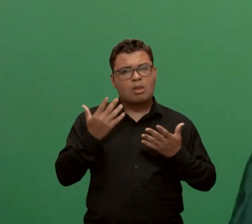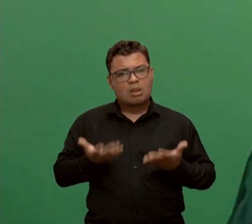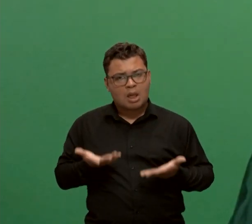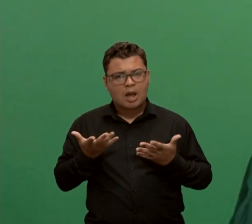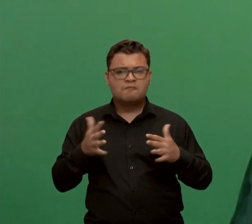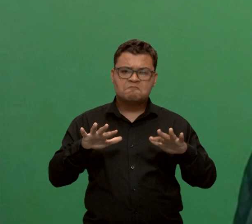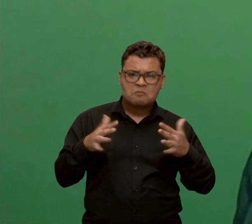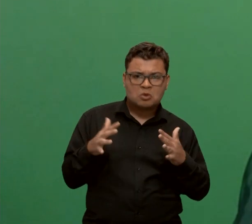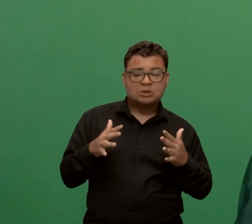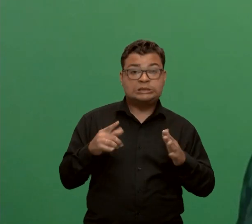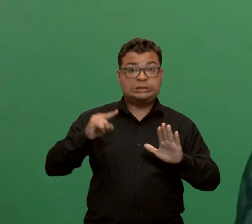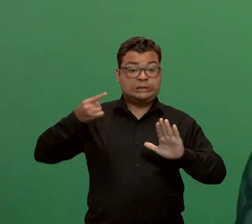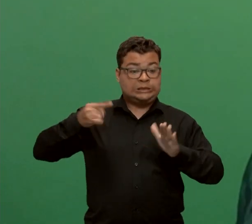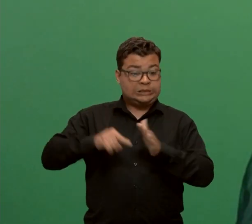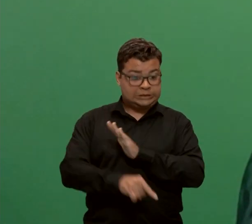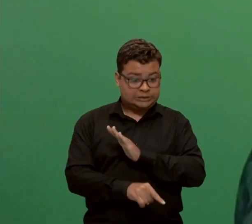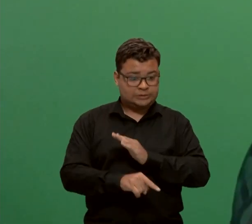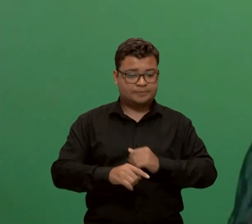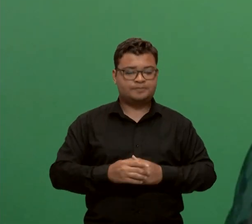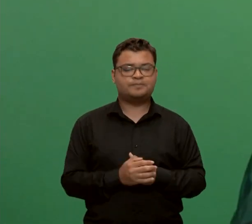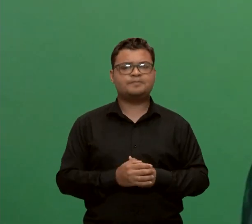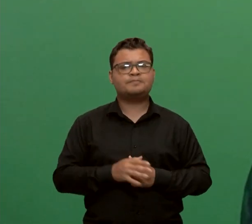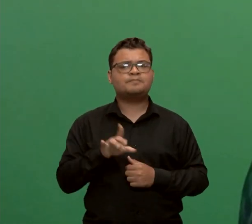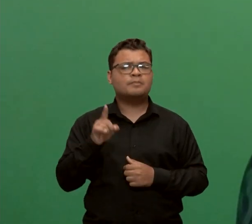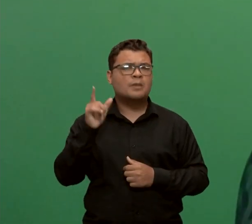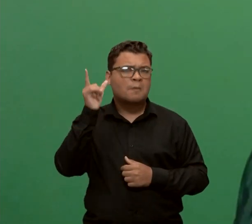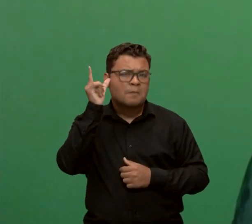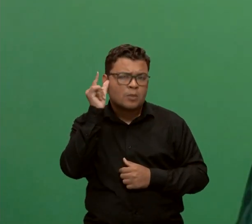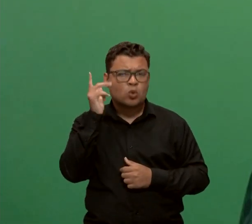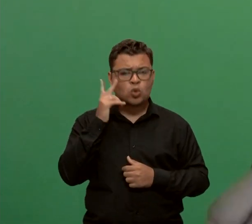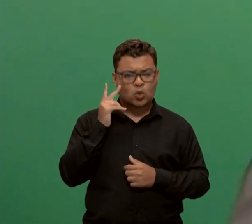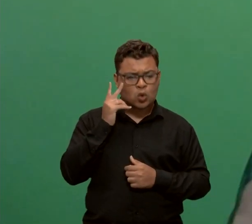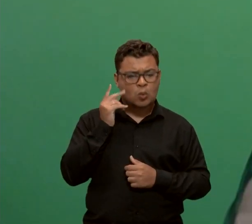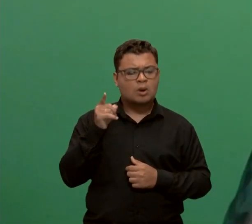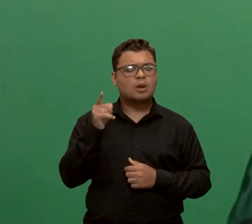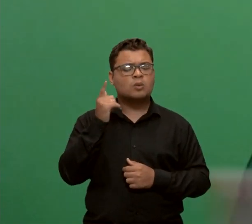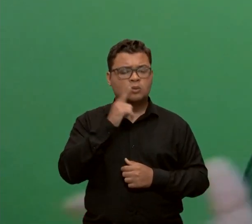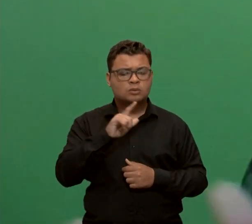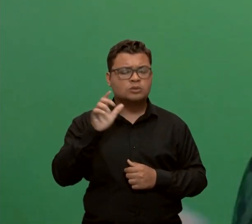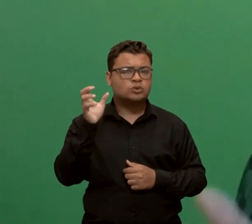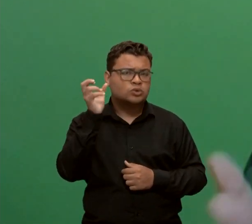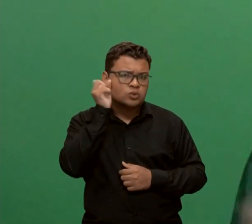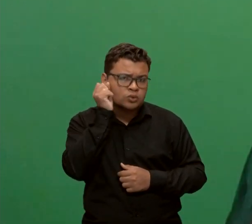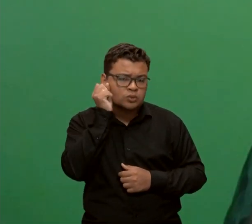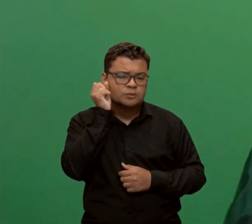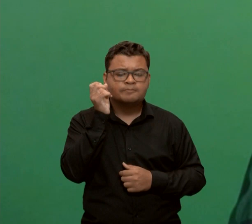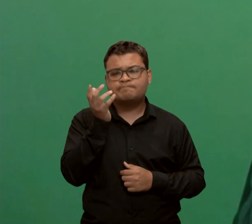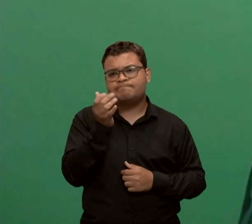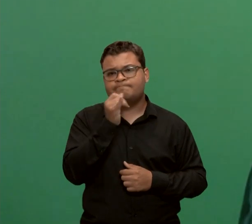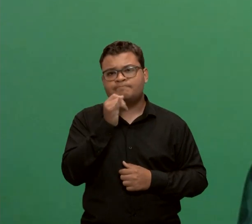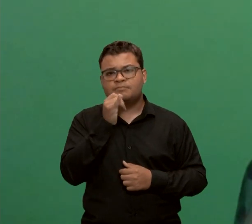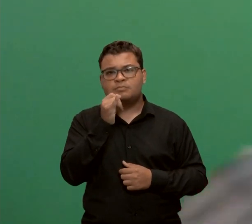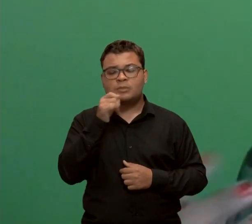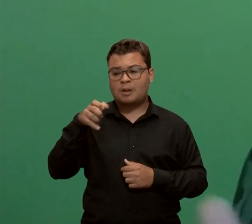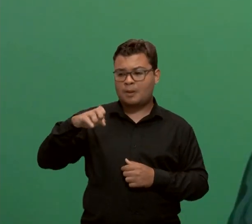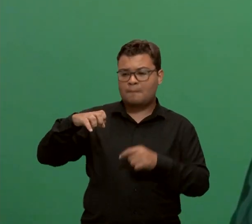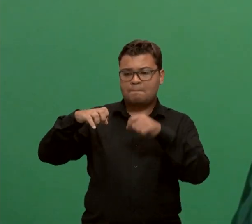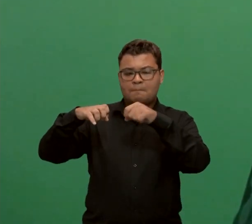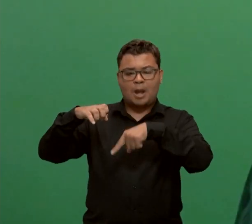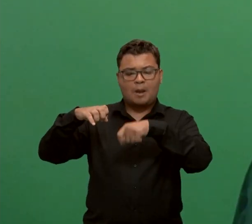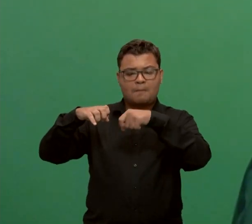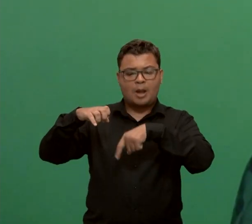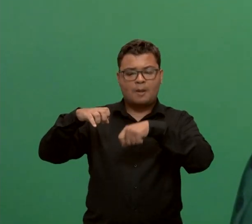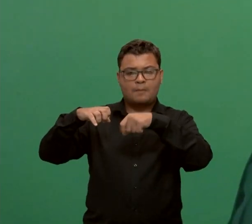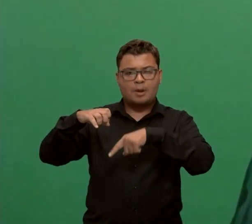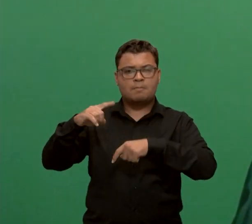severa. Na perda normal, a gente vai ver que a pessoa ela consegue ouvir, por exemplo, o pingar de uma torneira, o barulho